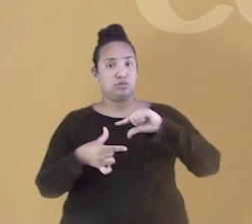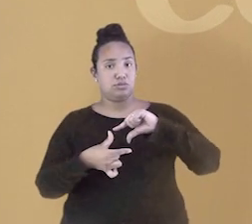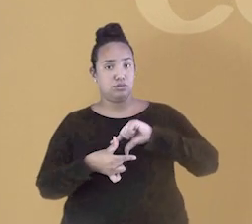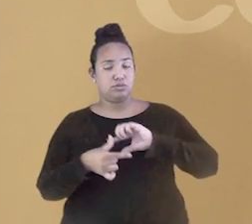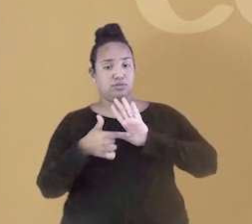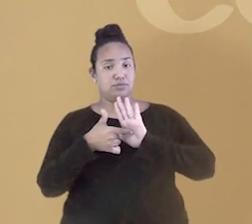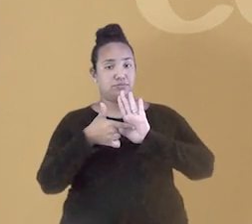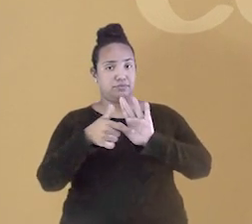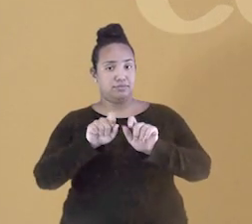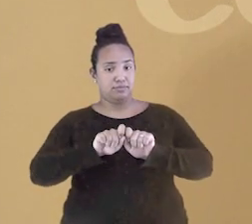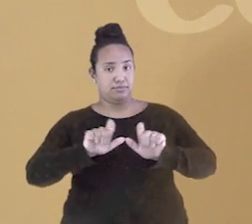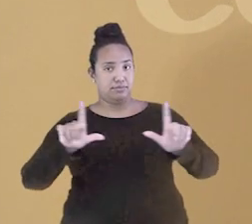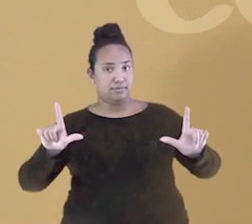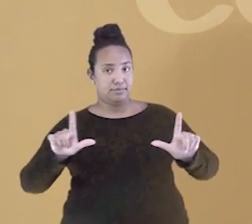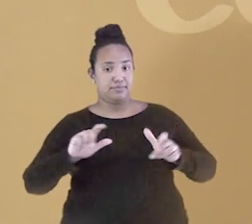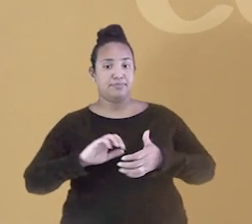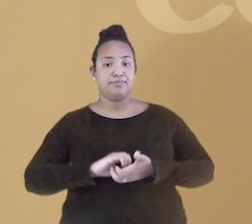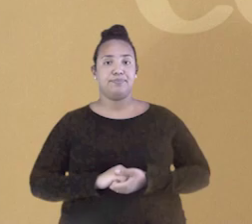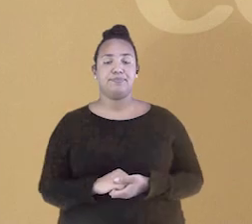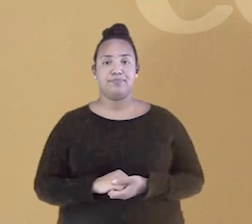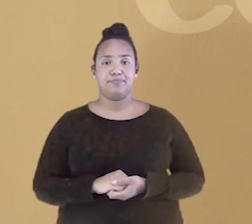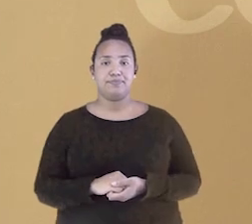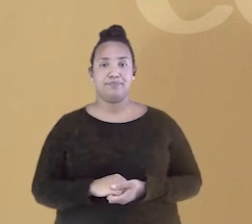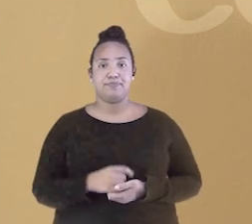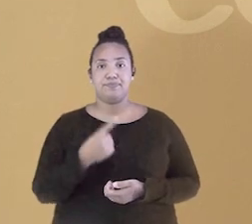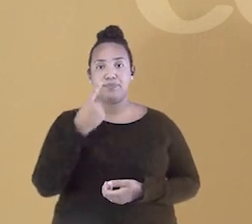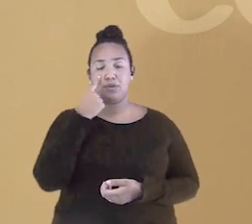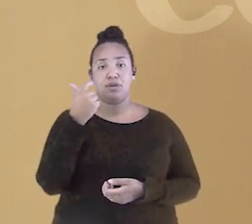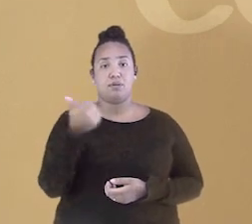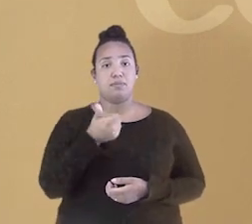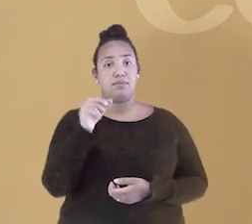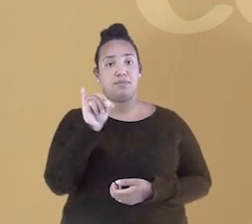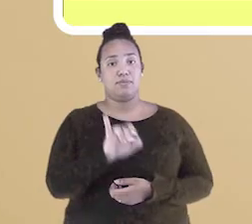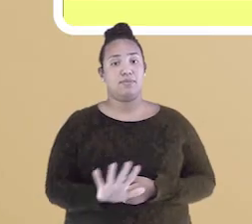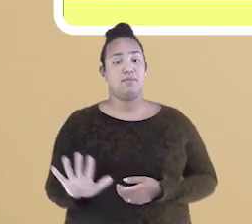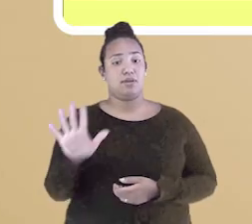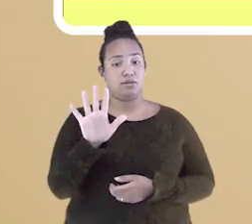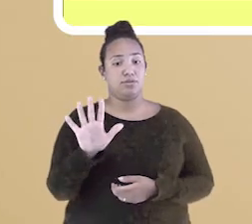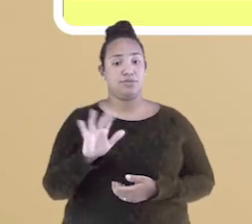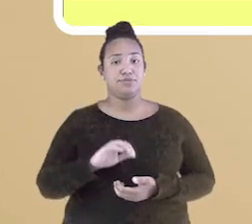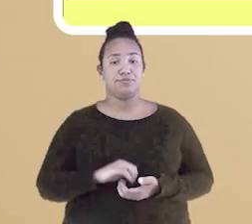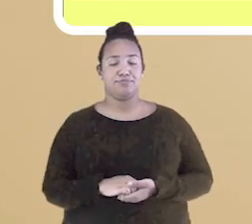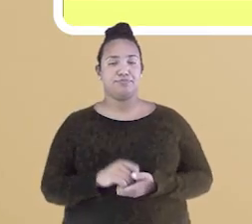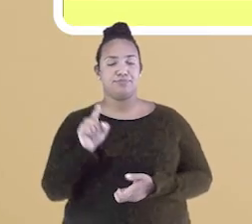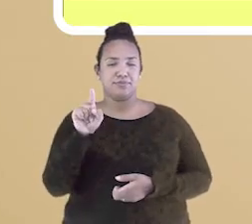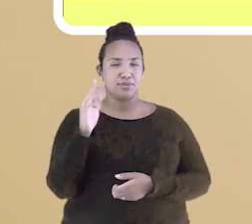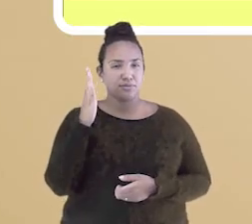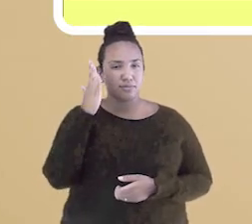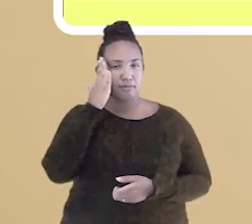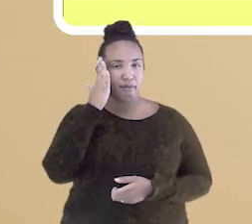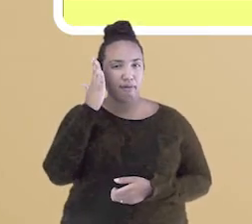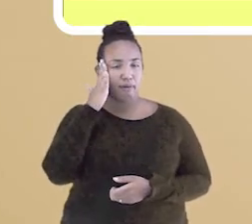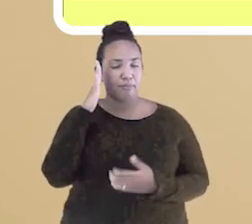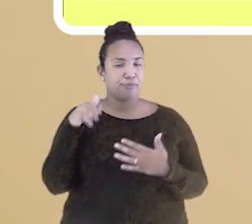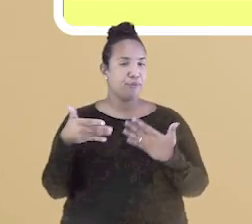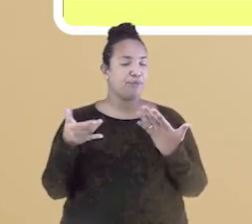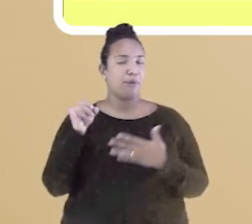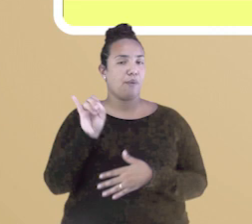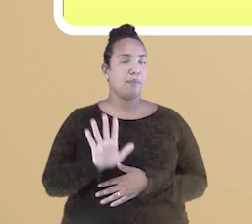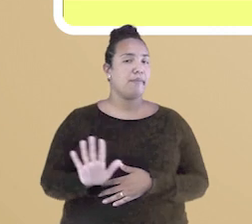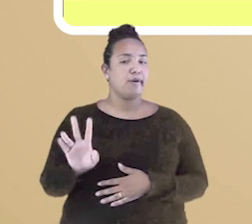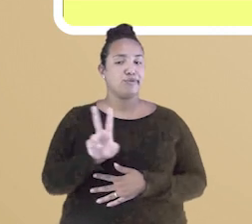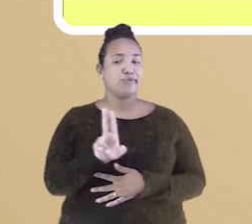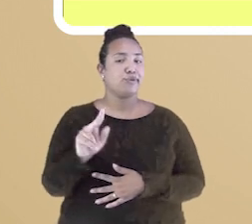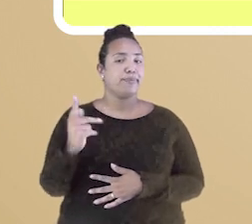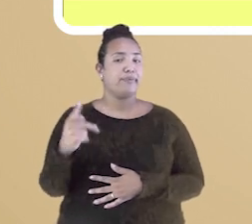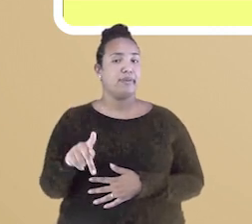na sua tela. Veja a primeira imagem que aparece na sua tela. Consegue identificar qual figura é esta e